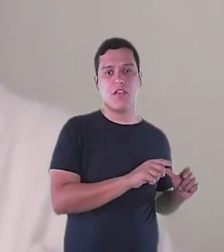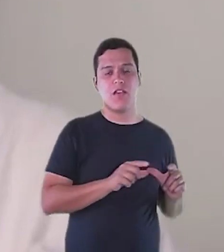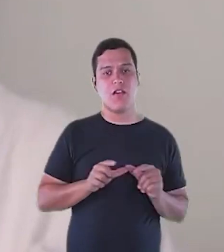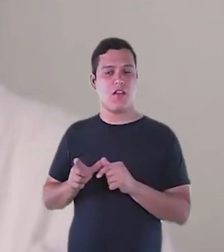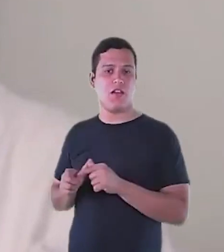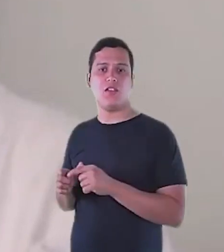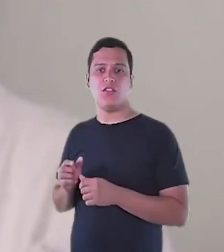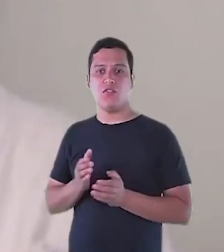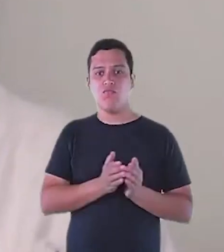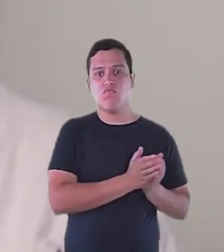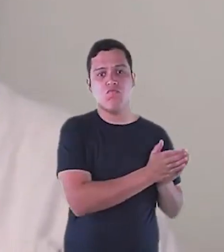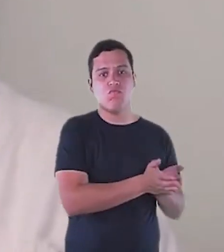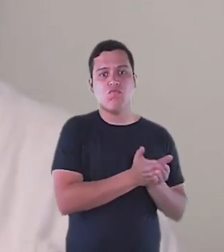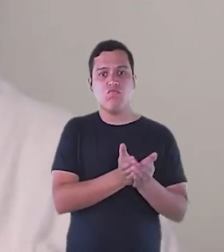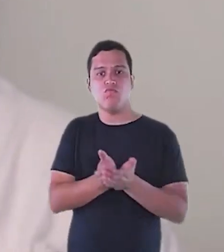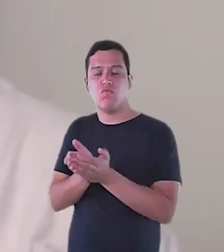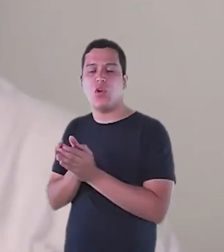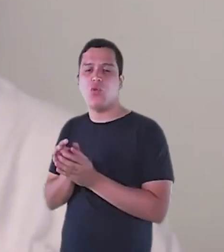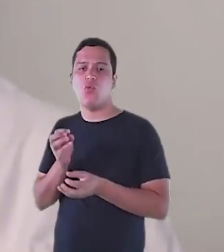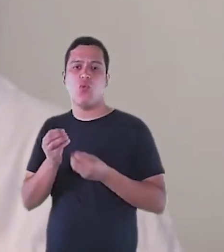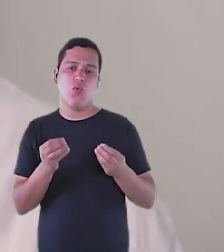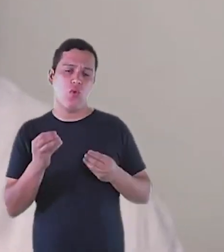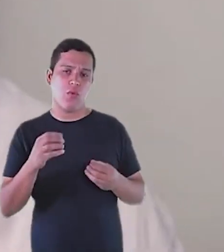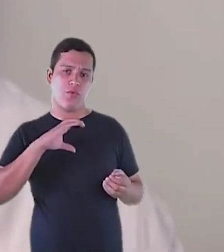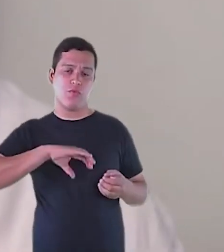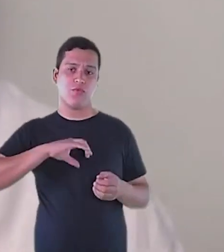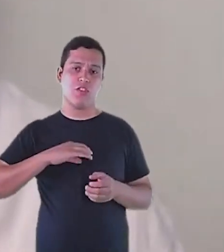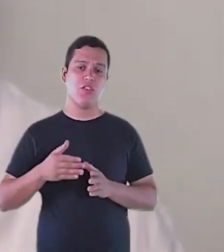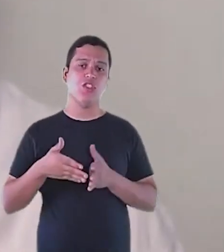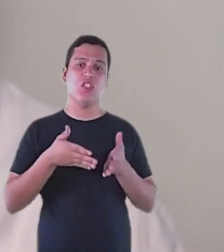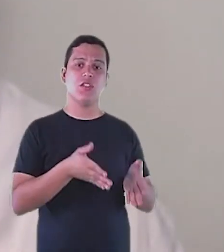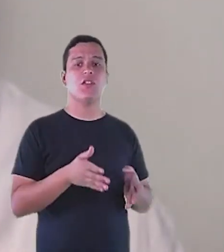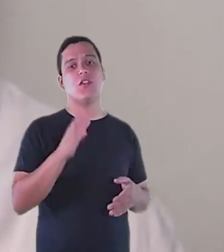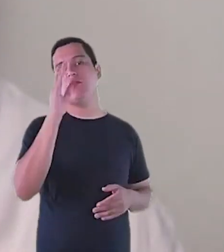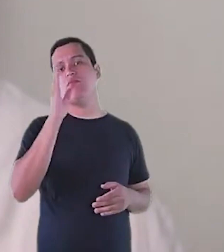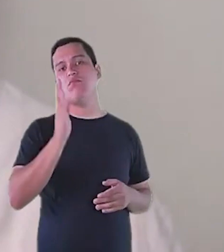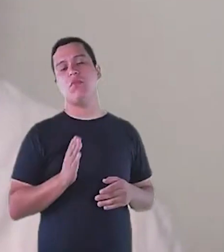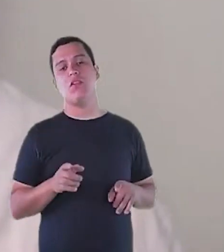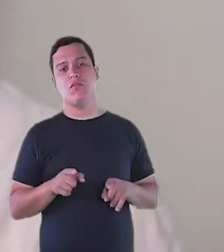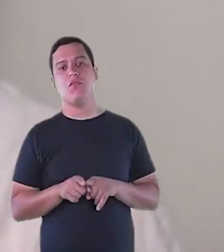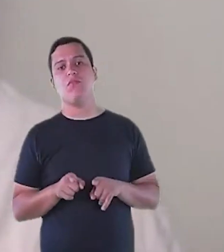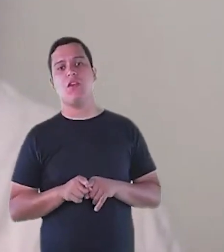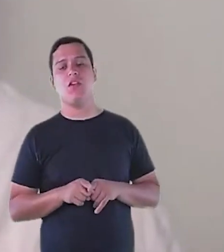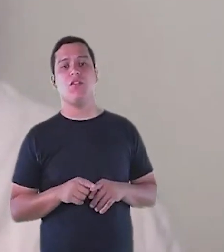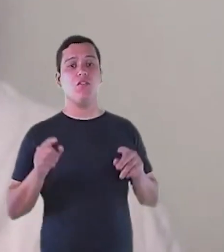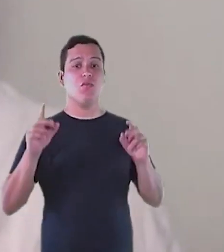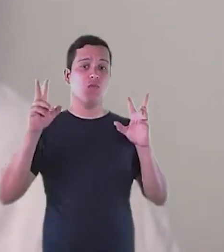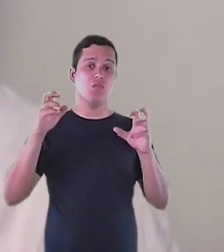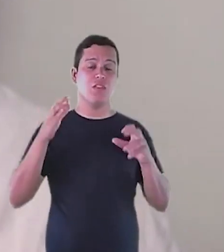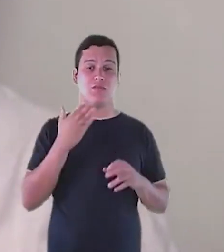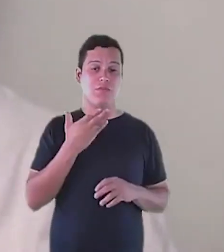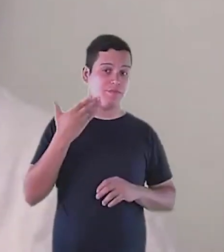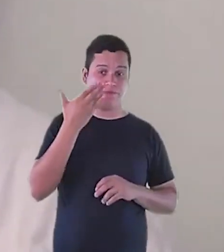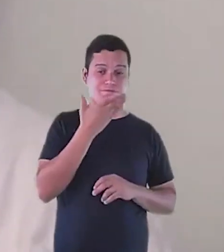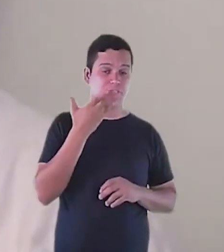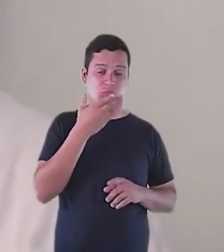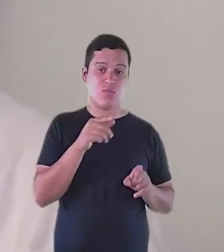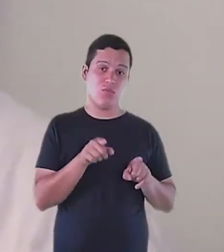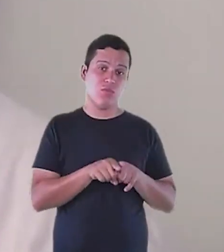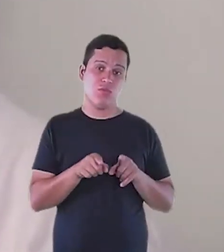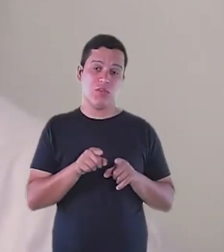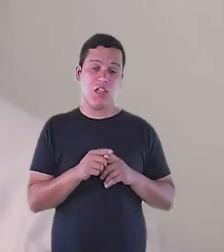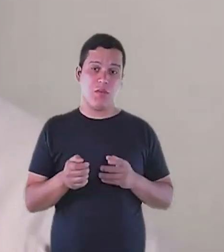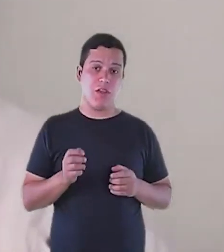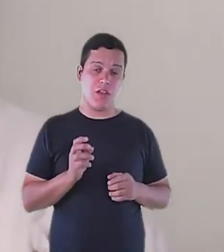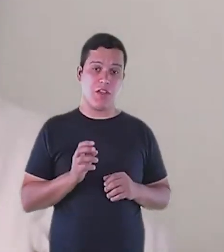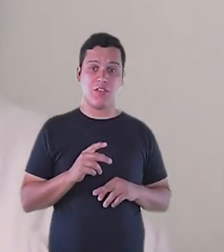portugueses ao Brasil? O açúcar, né, como motor da escravidão nos 2 primeiros séculos da